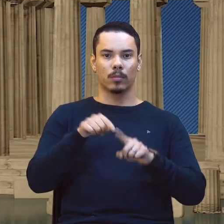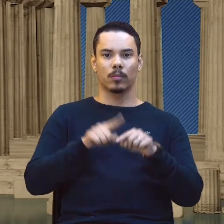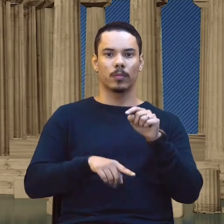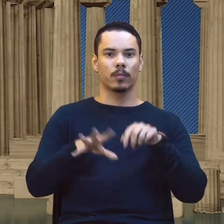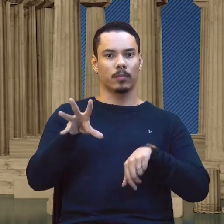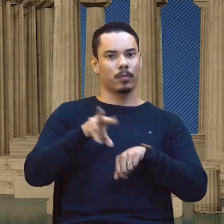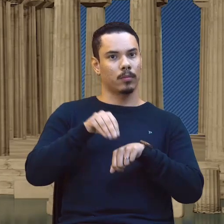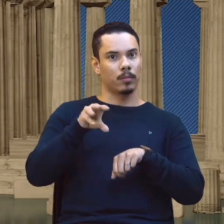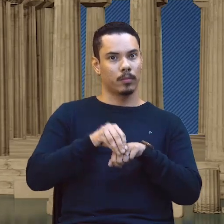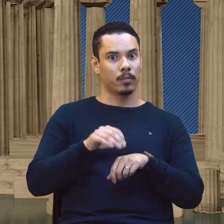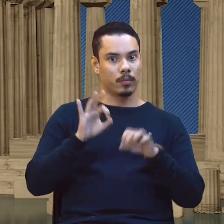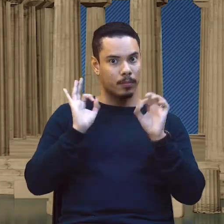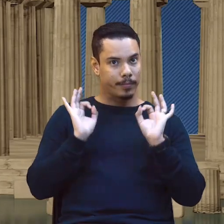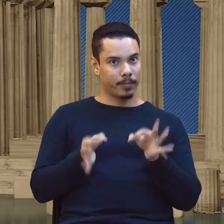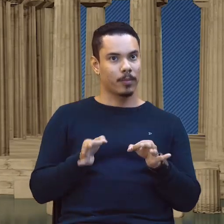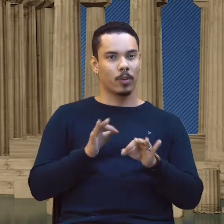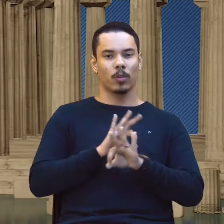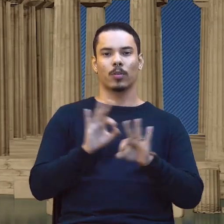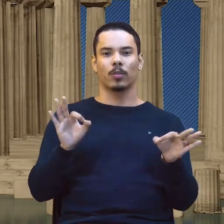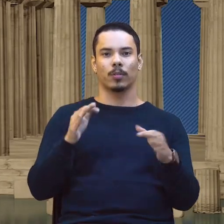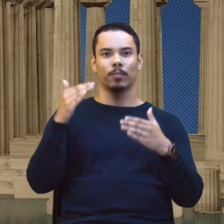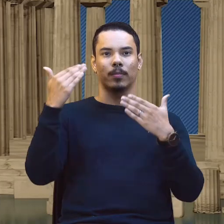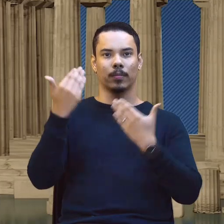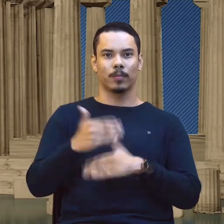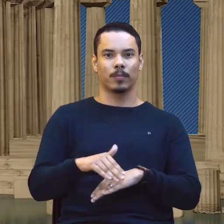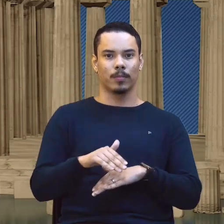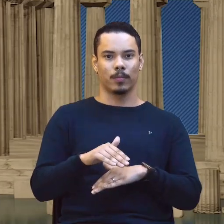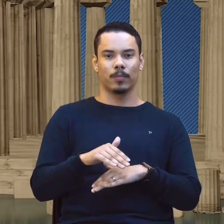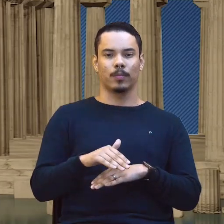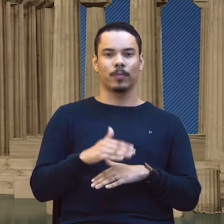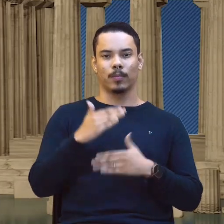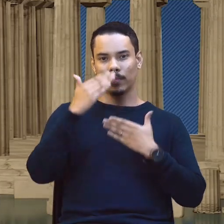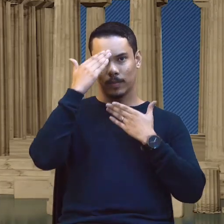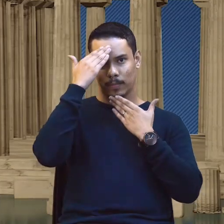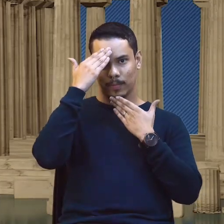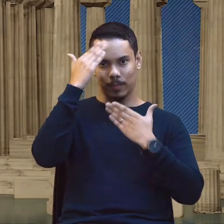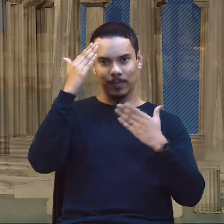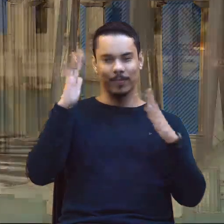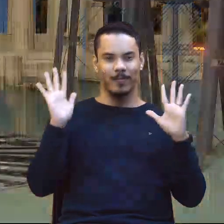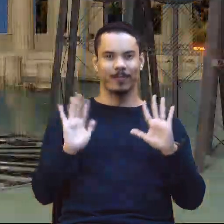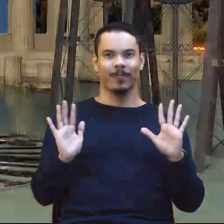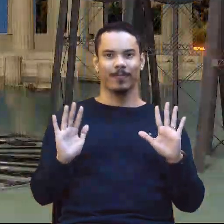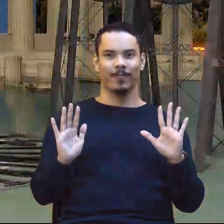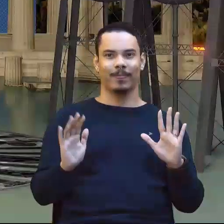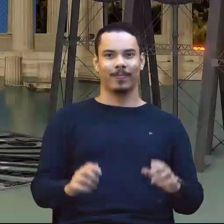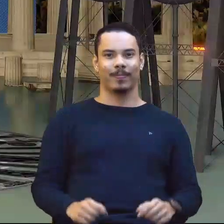Então, tenha uma ótima avaliação e muito obrigado por tudo. Tchau, tchau.